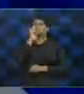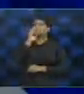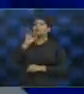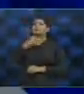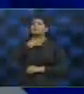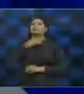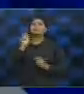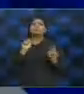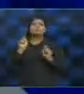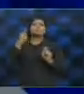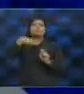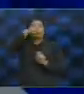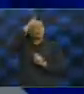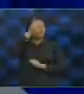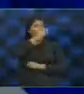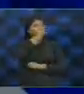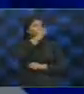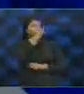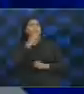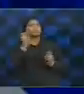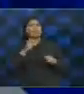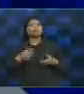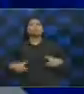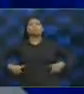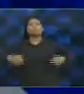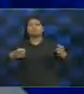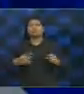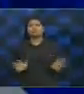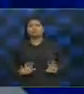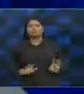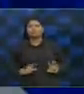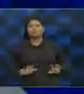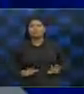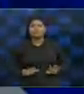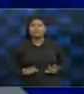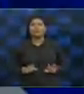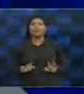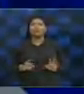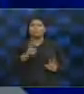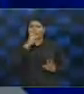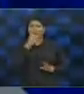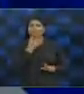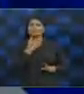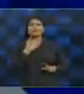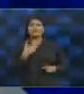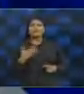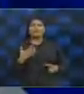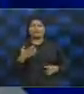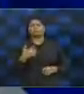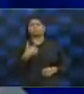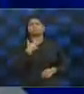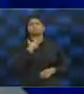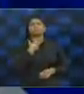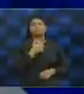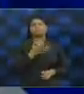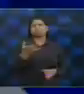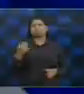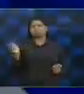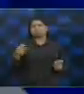da presidente Dilma a mim e prefere simplesmente se dedicar a esse afazer de tentar ser prefeito a qualquer preço em